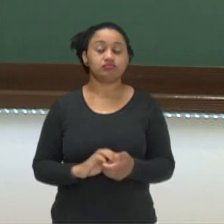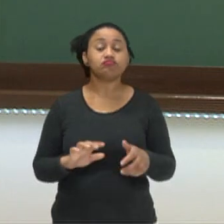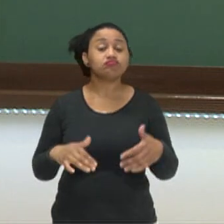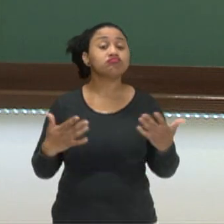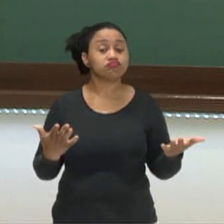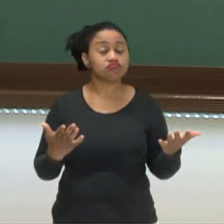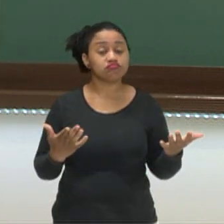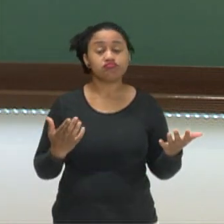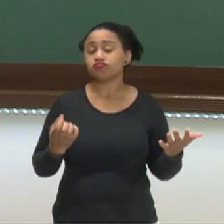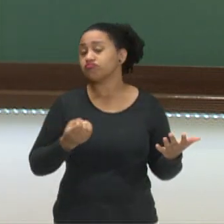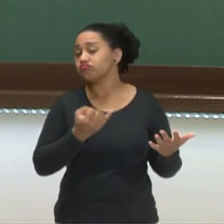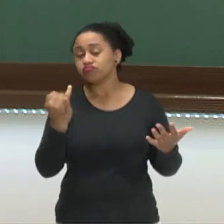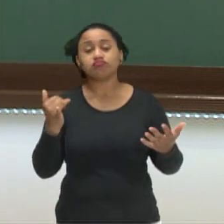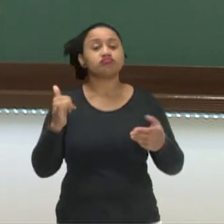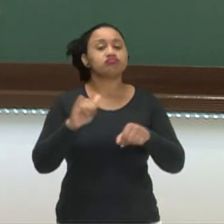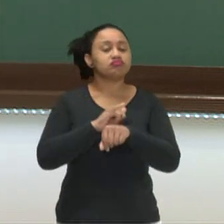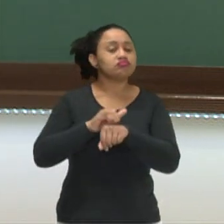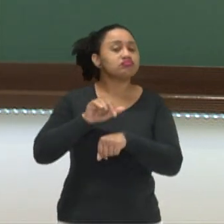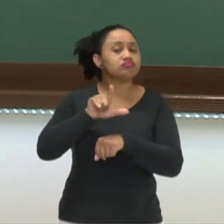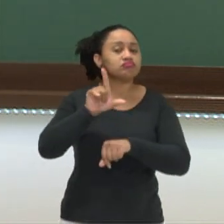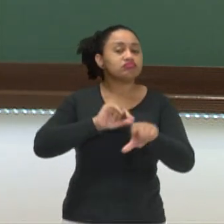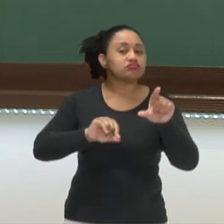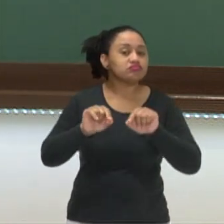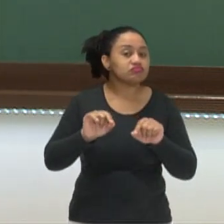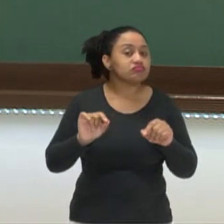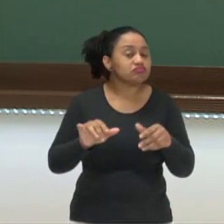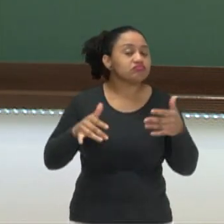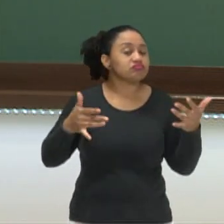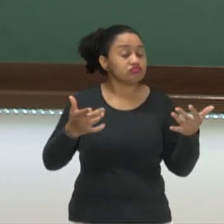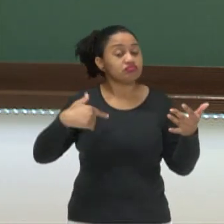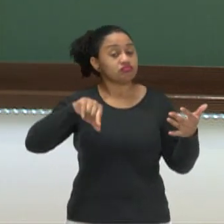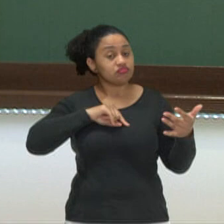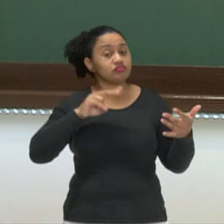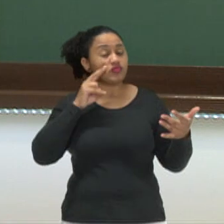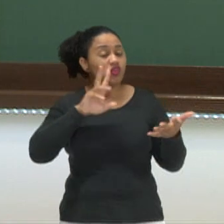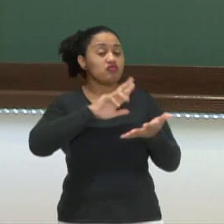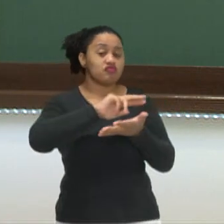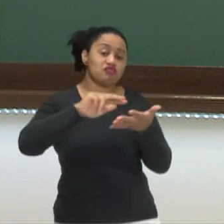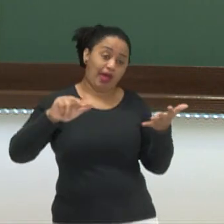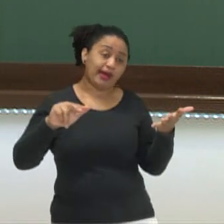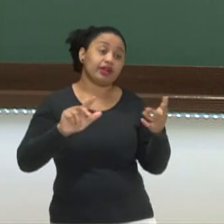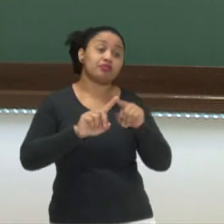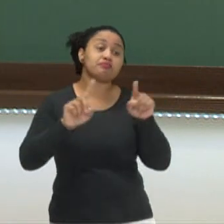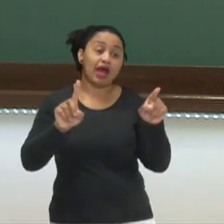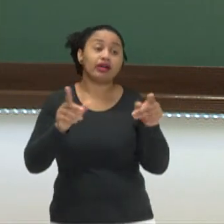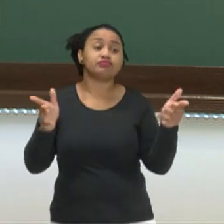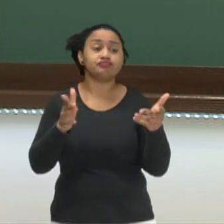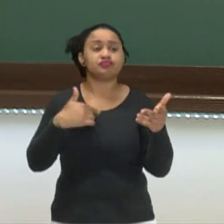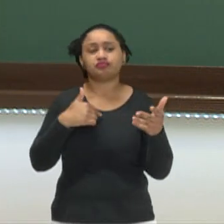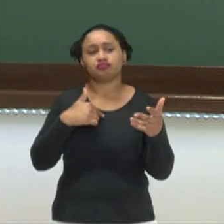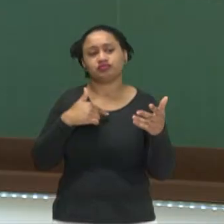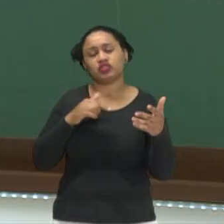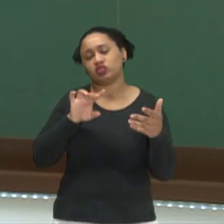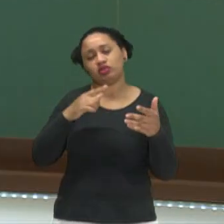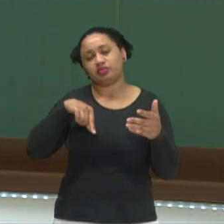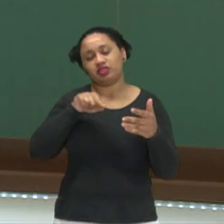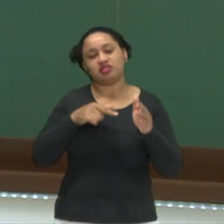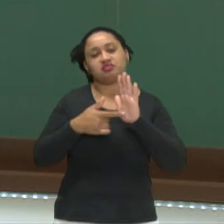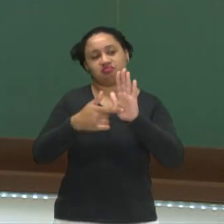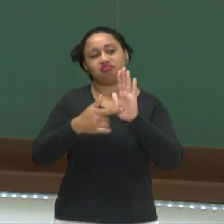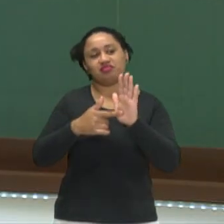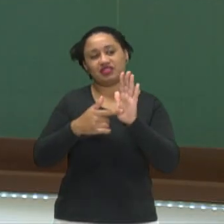E então, quais métodos você escolheu? Então, a gente viu vários, né? Mas aqui, só para a gente ilustrar